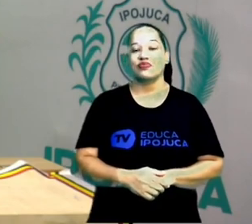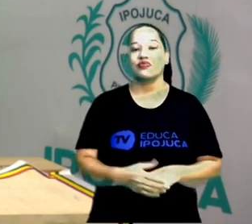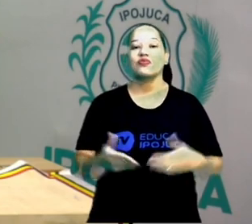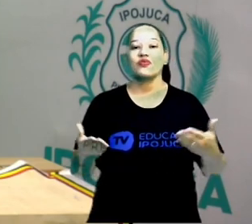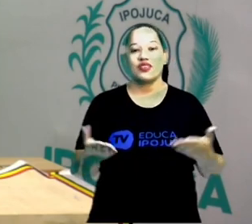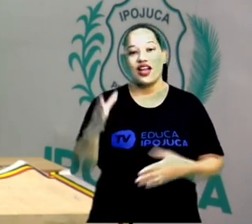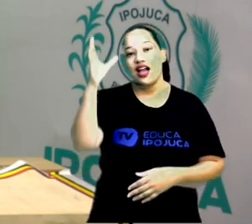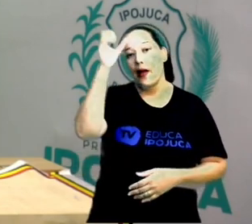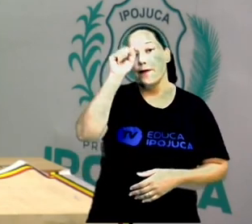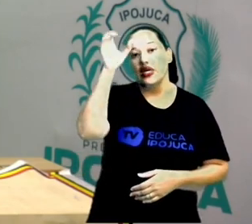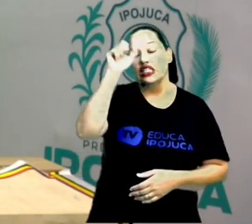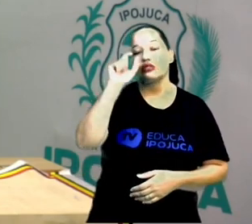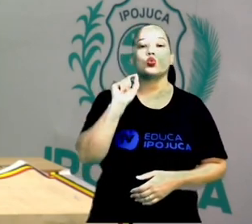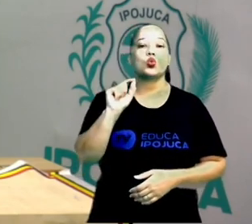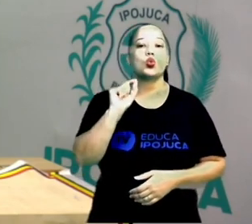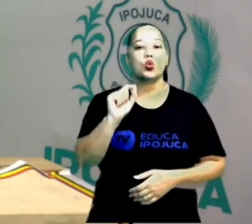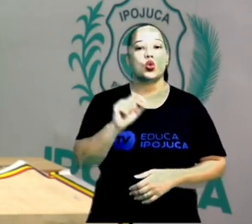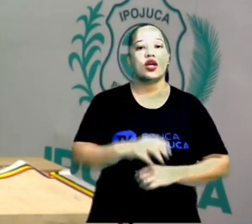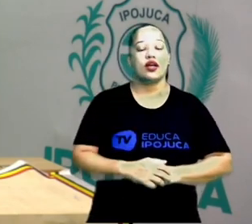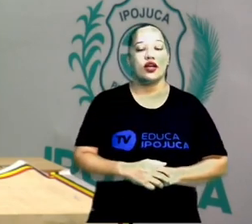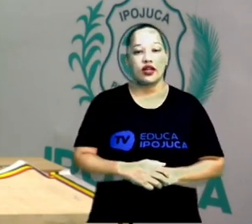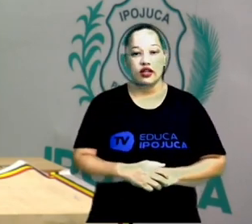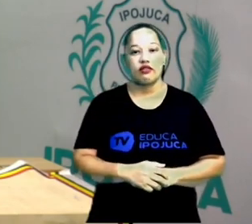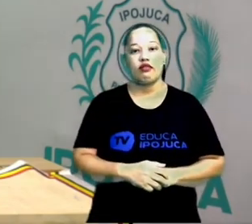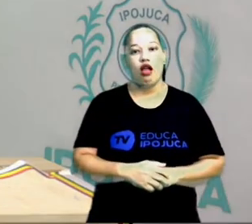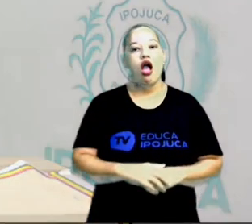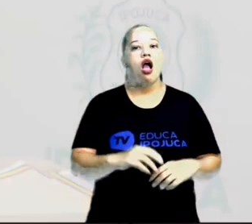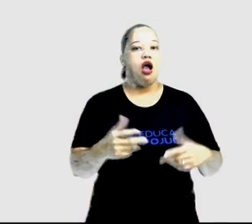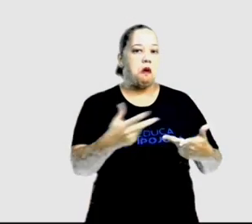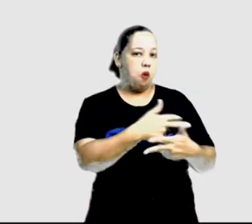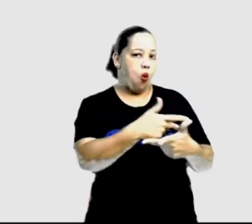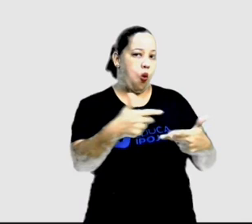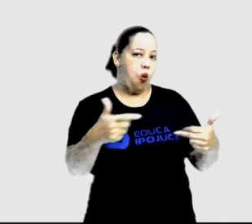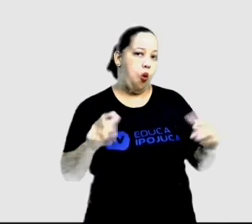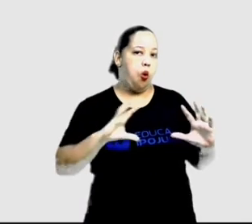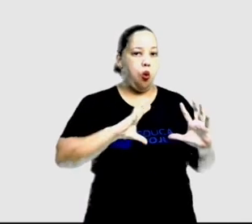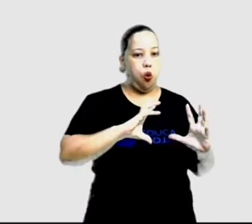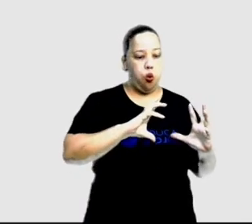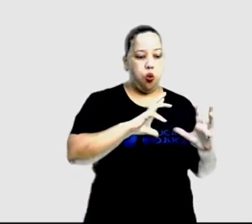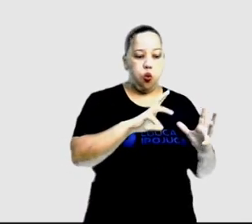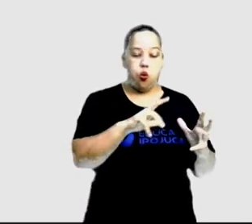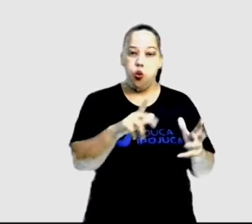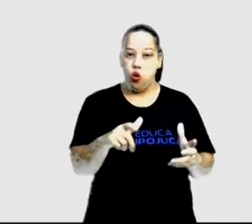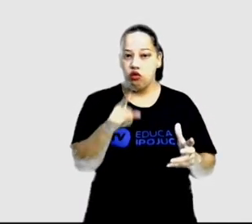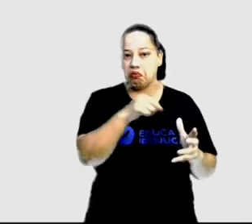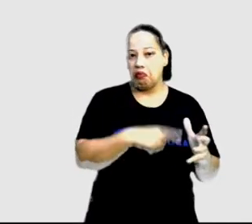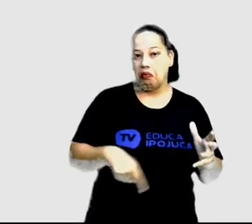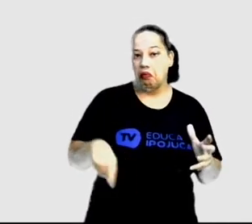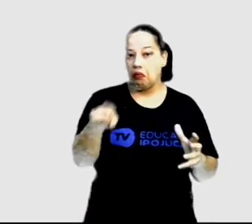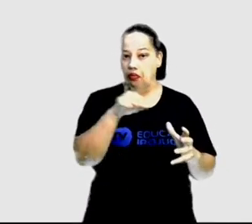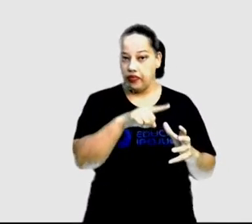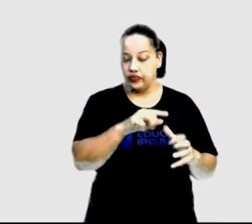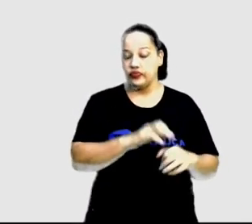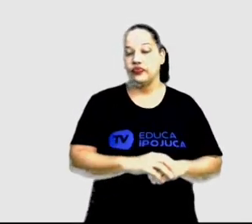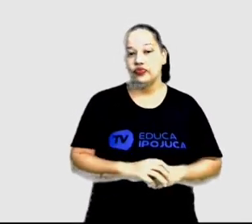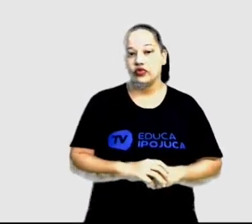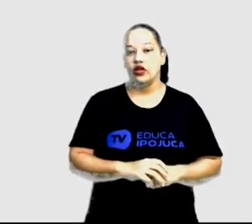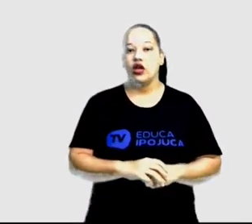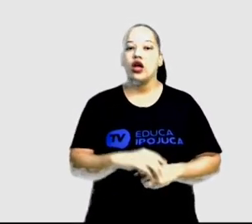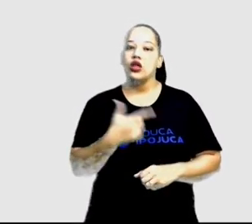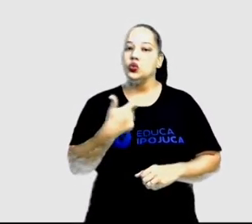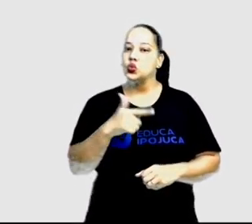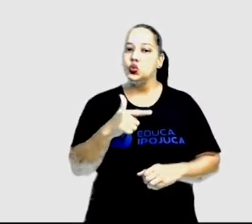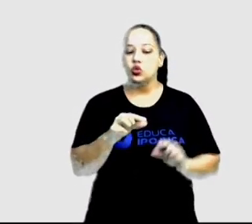Vamos aprender sobre os corpos arredondados. São figuras que não